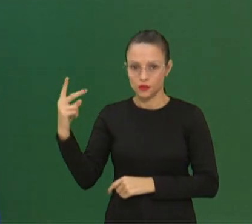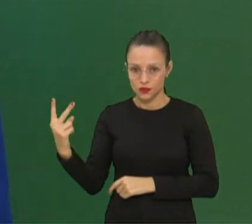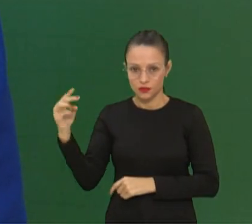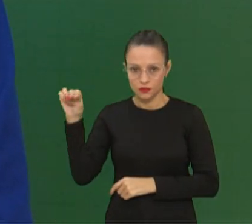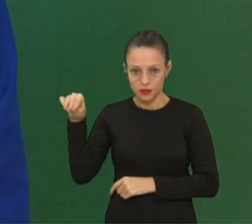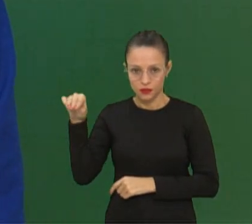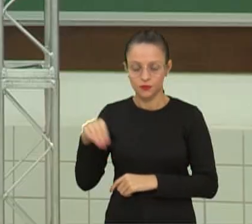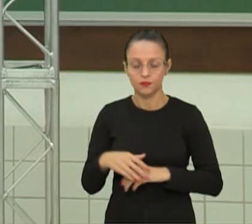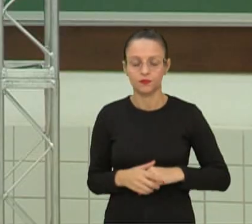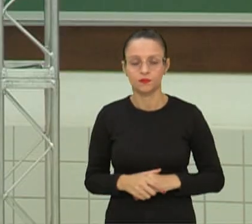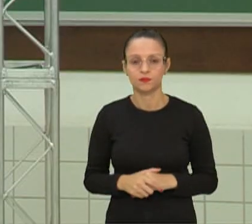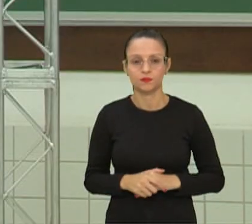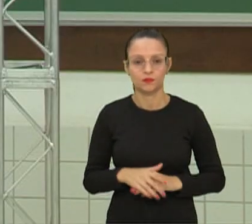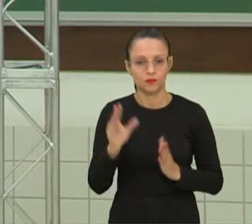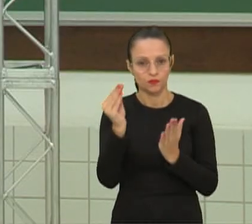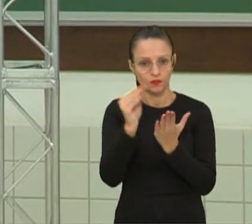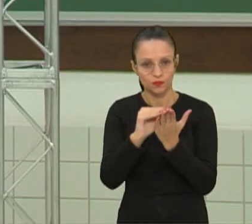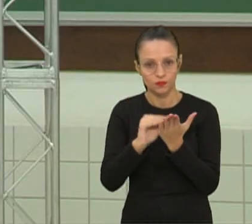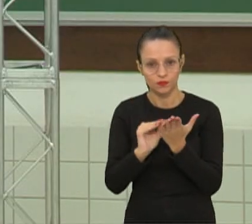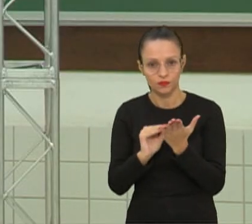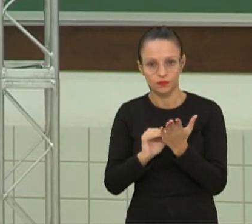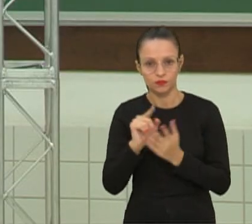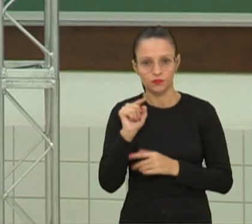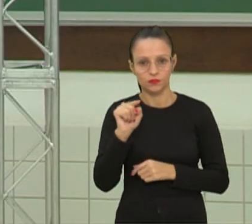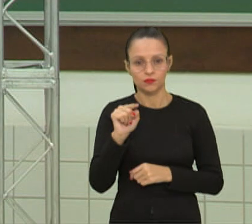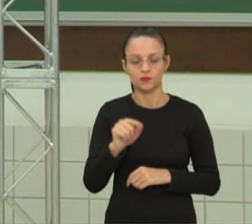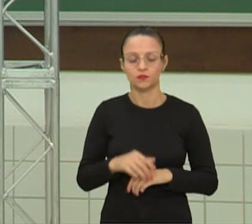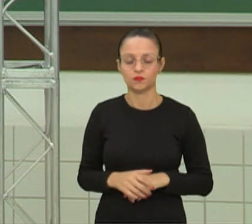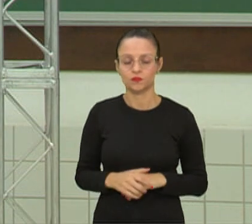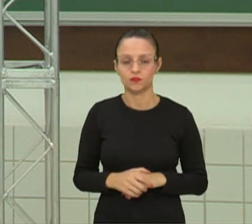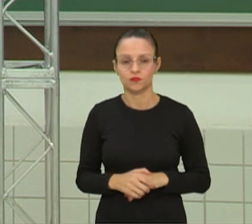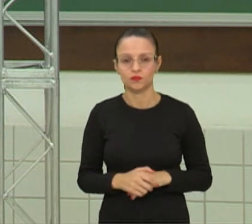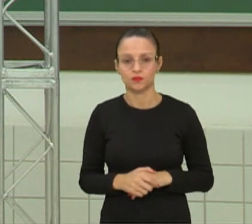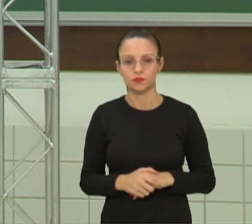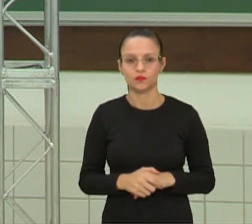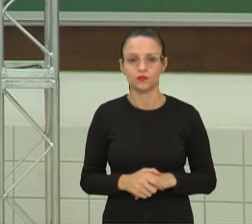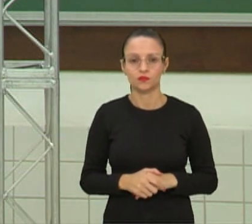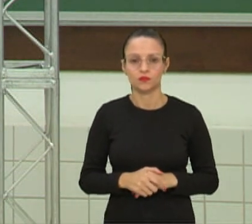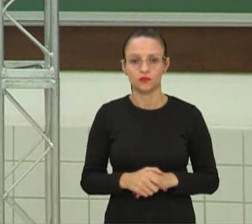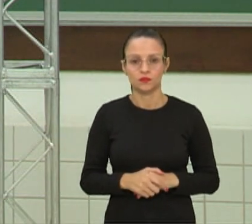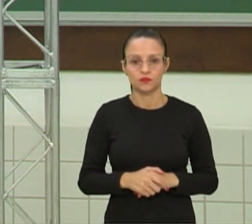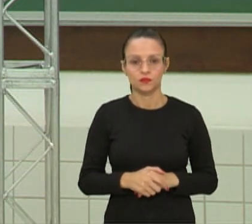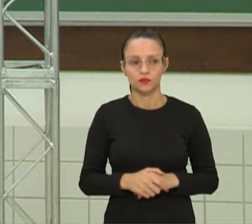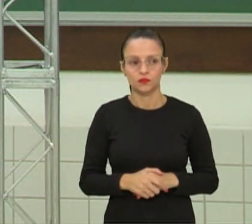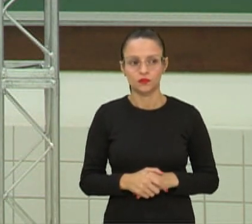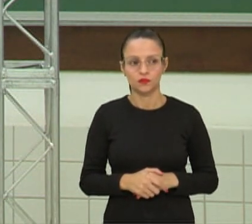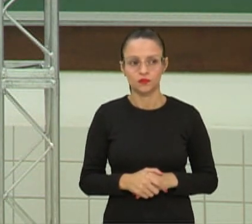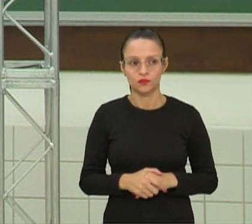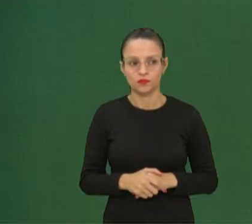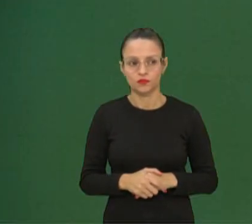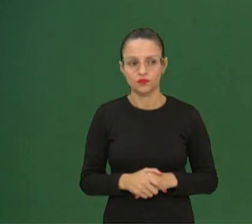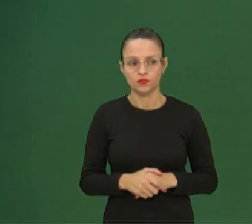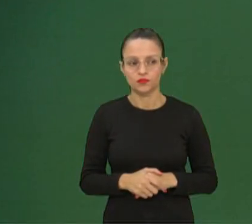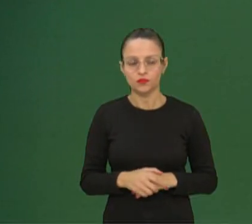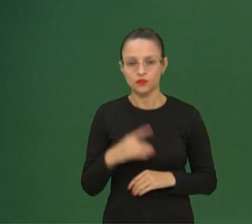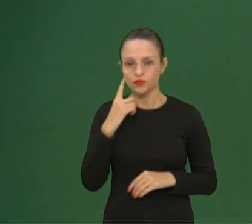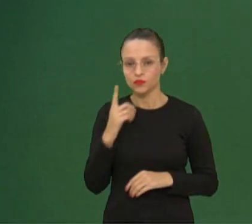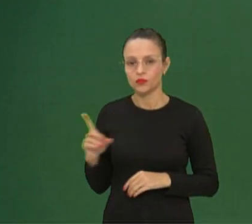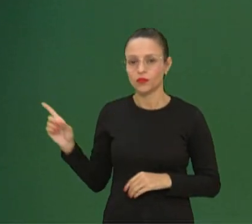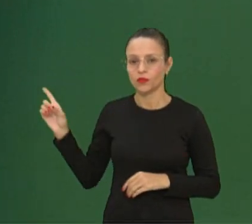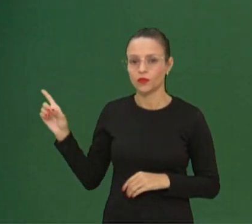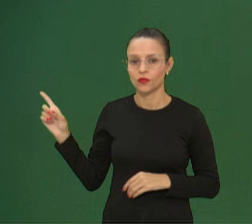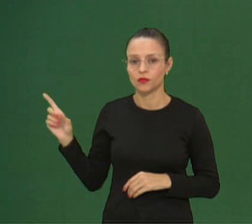anotar aqui, vamos anotar essa equação que resolve a minha situação problema. Dá uma olhada. L mais L